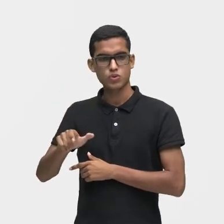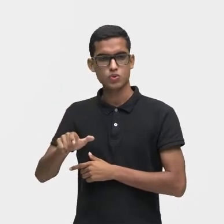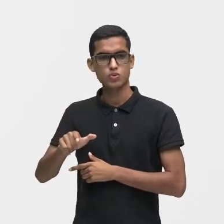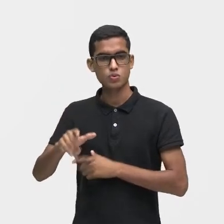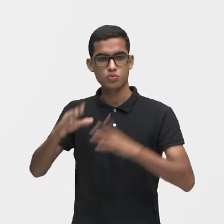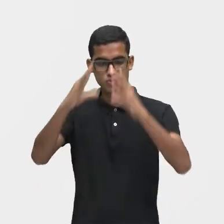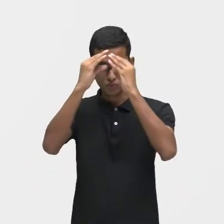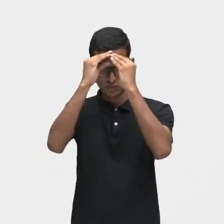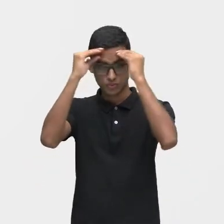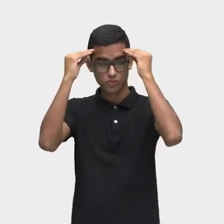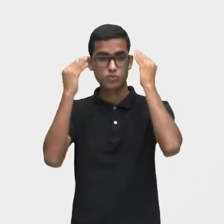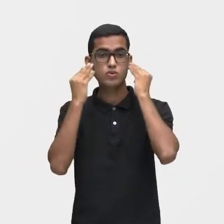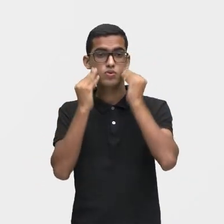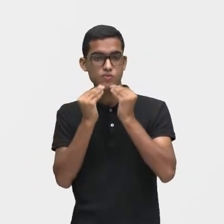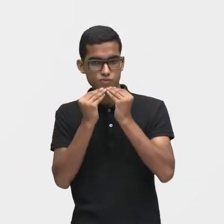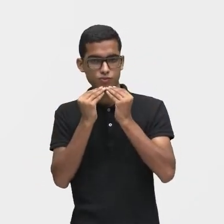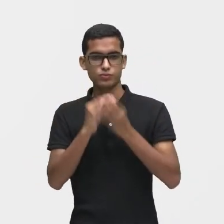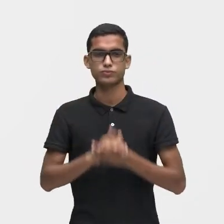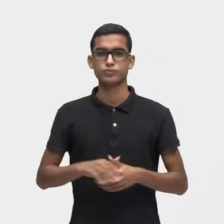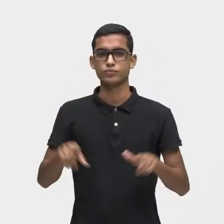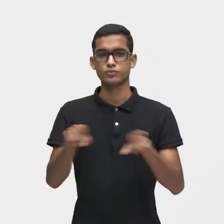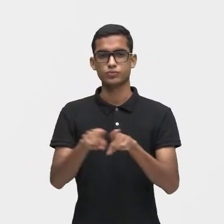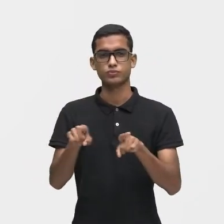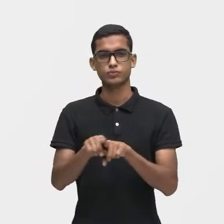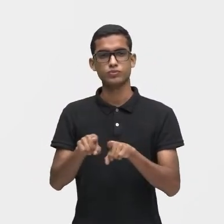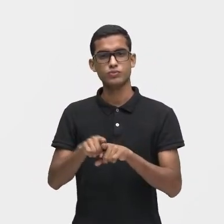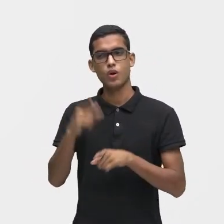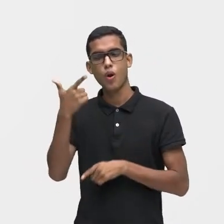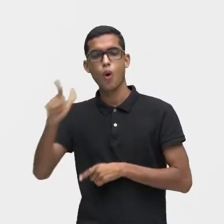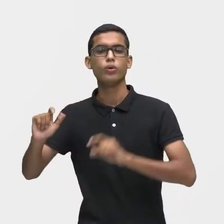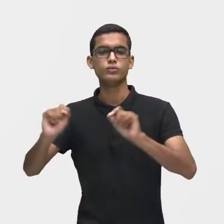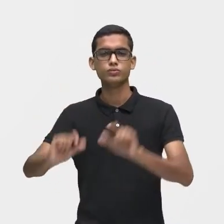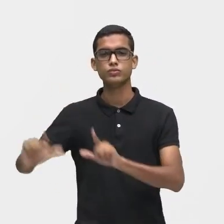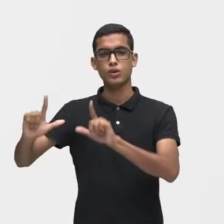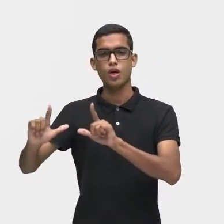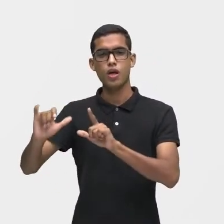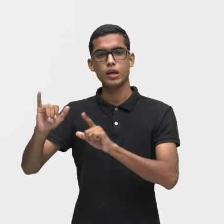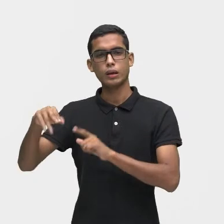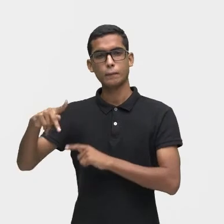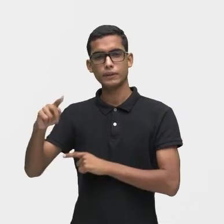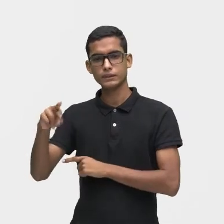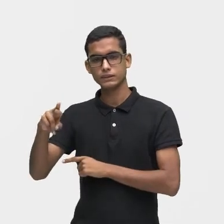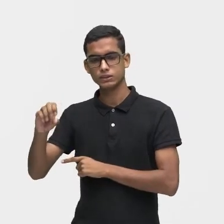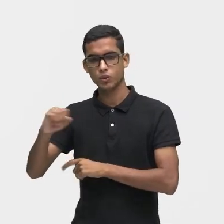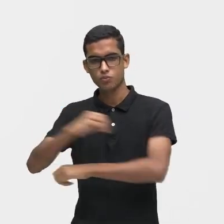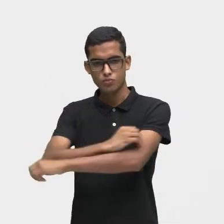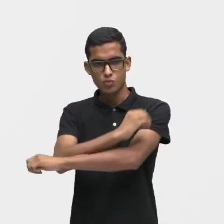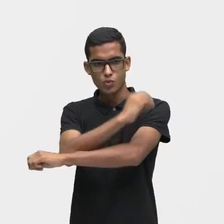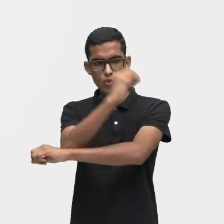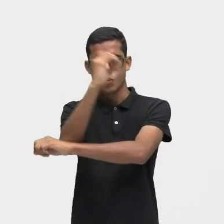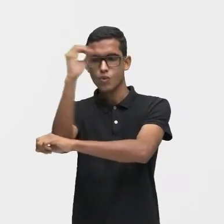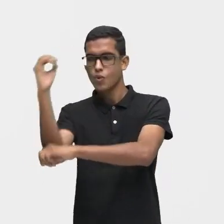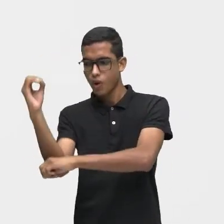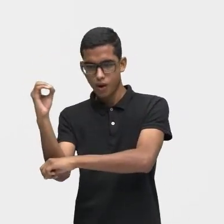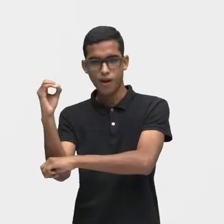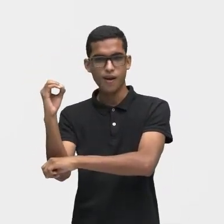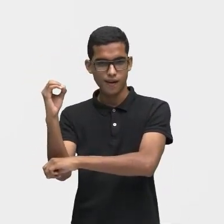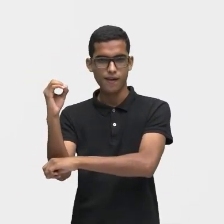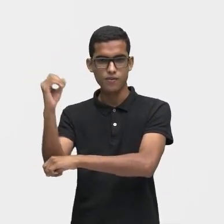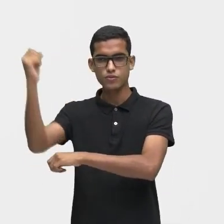renascentista, e Impressão Nascer do Sol, que foi pintada por Claude Monet, que é um artista impressionista, que ele